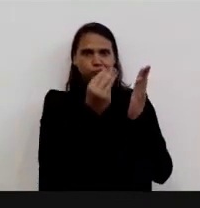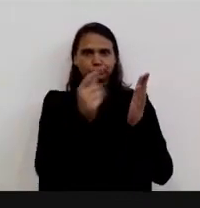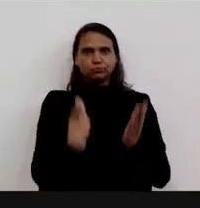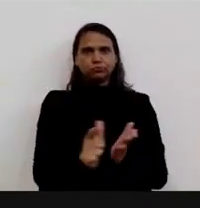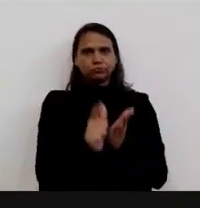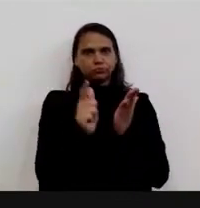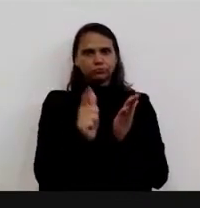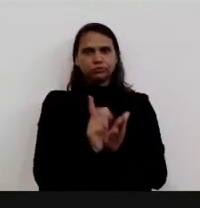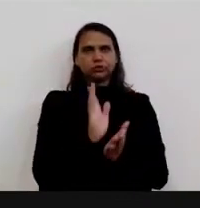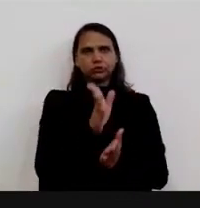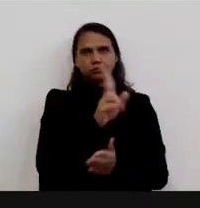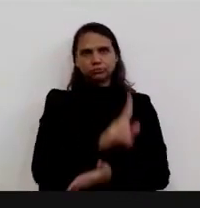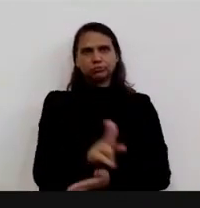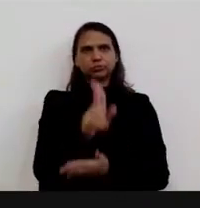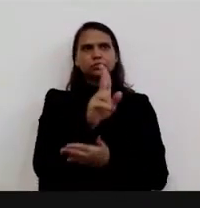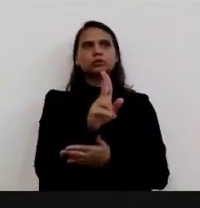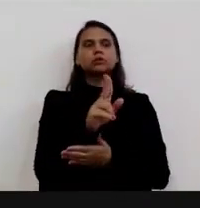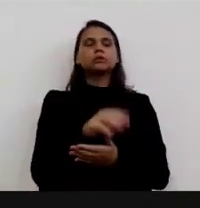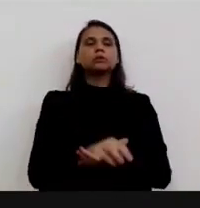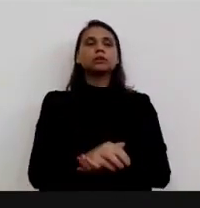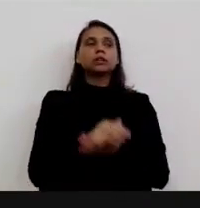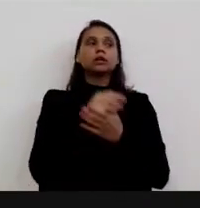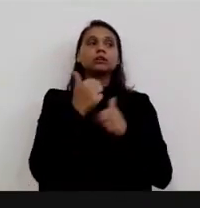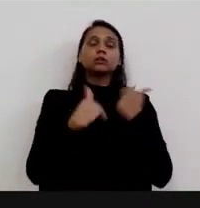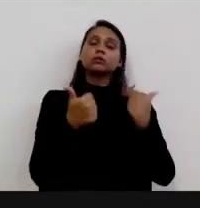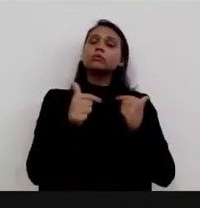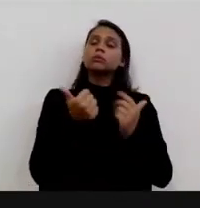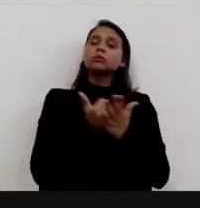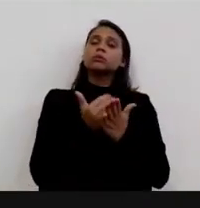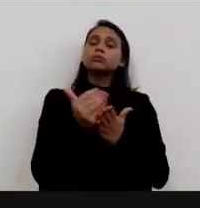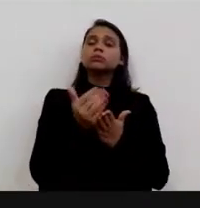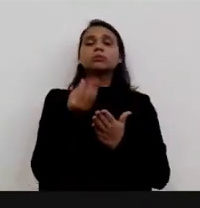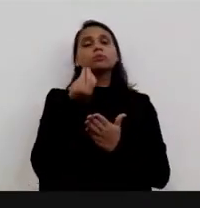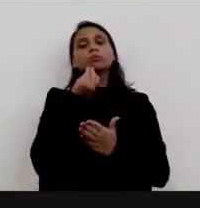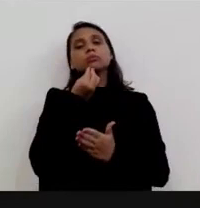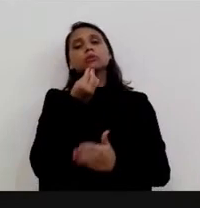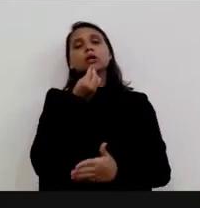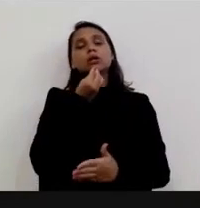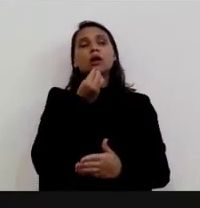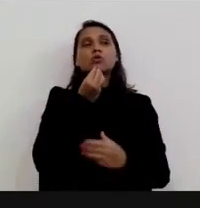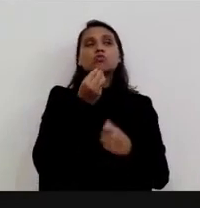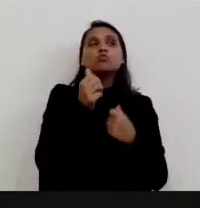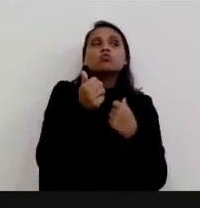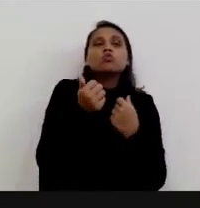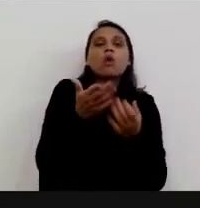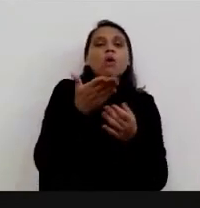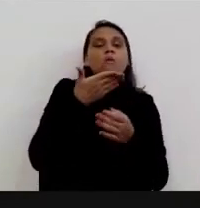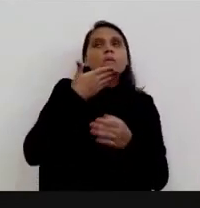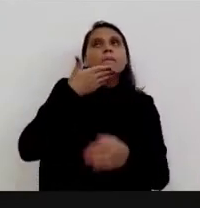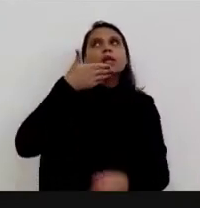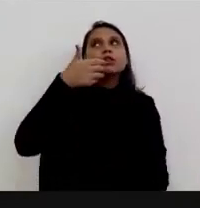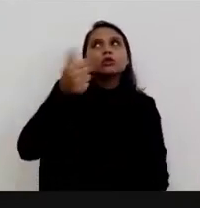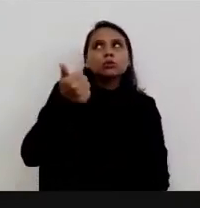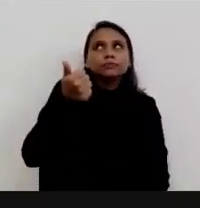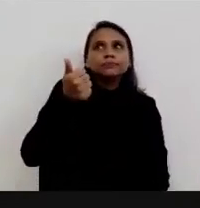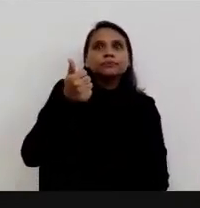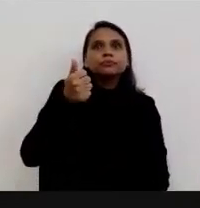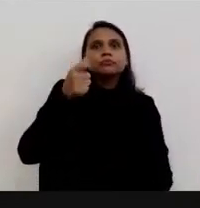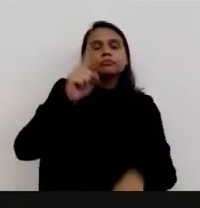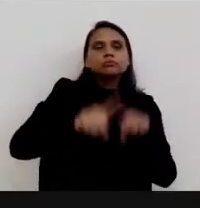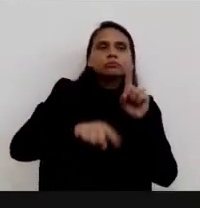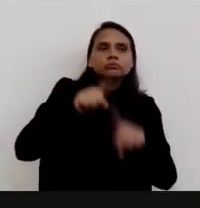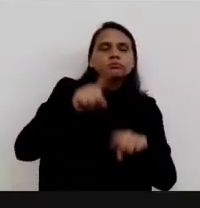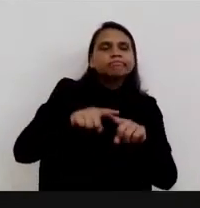e a partir desse trabalho a gente começou a testar, né, quais seriam as melhores soluções e quais seriam as melhores